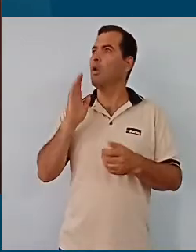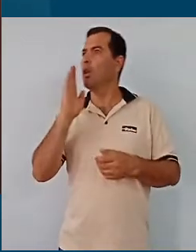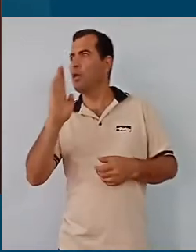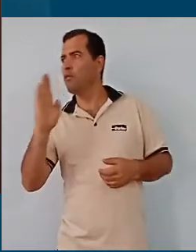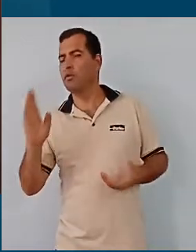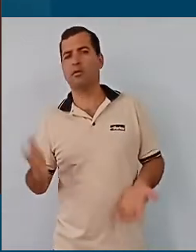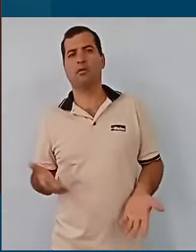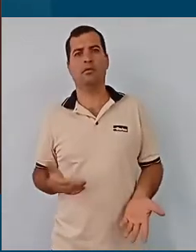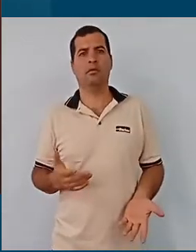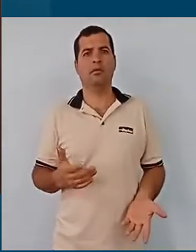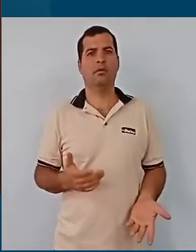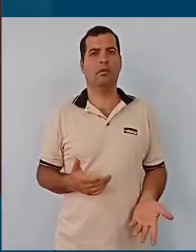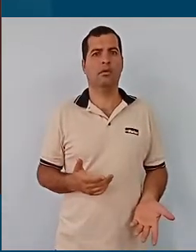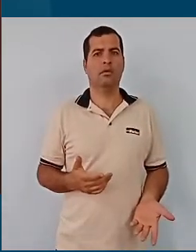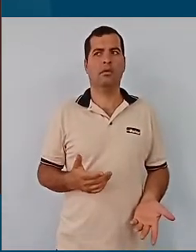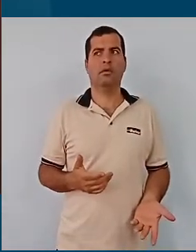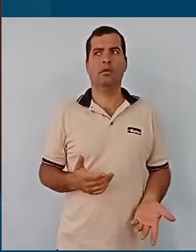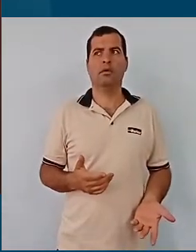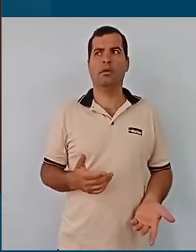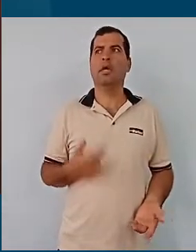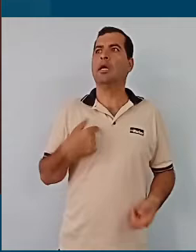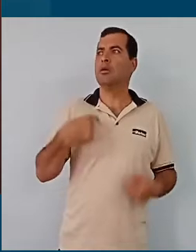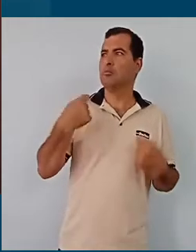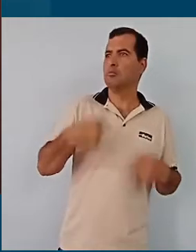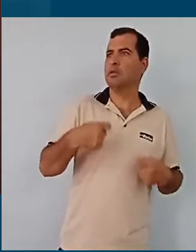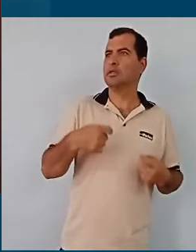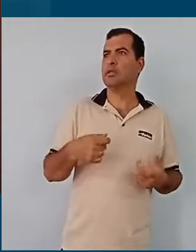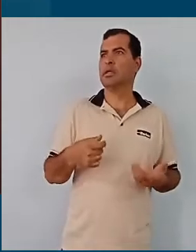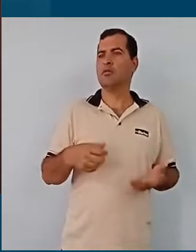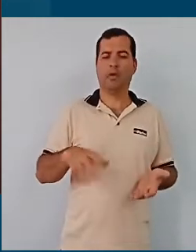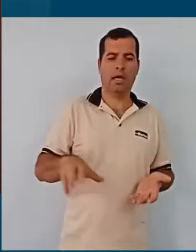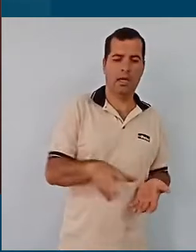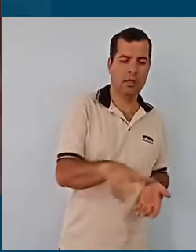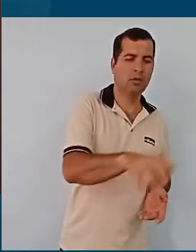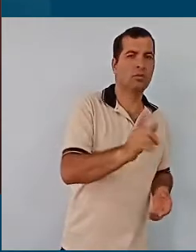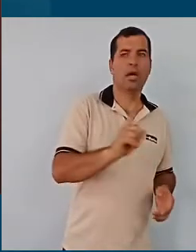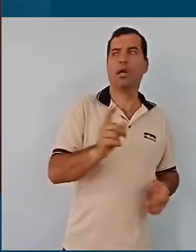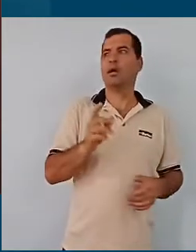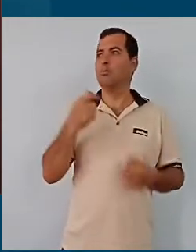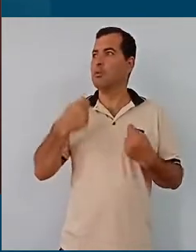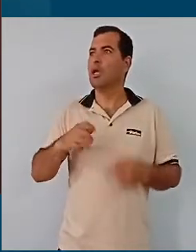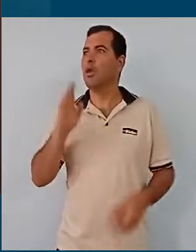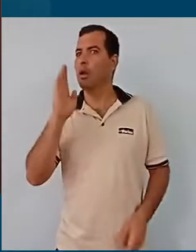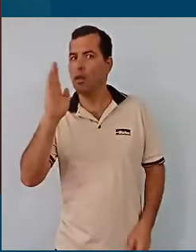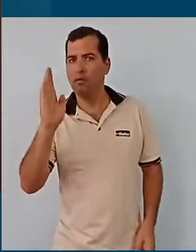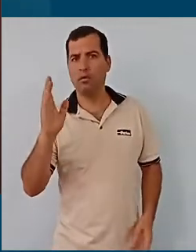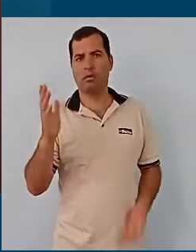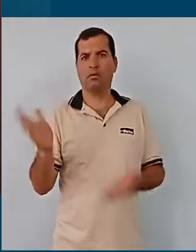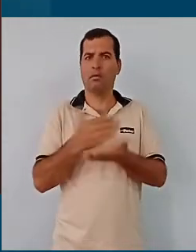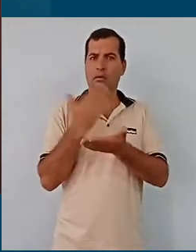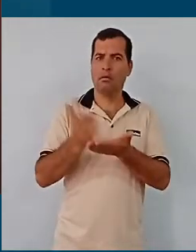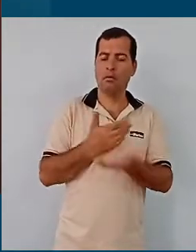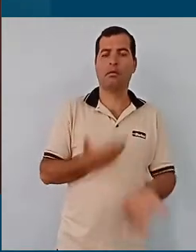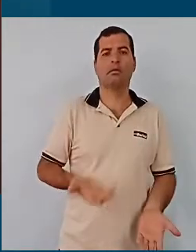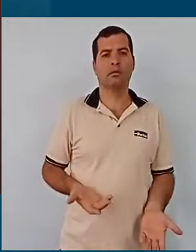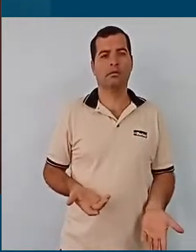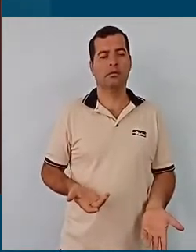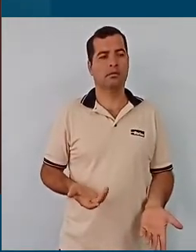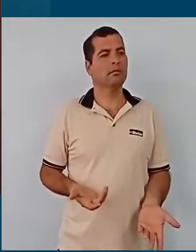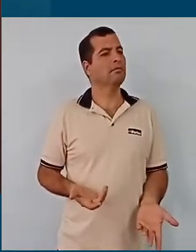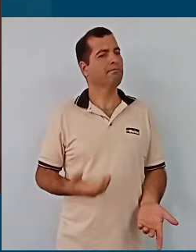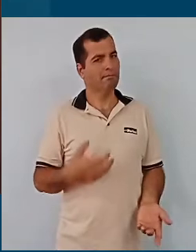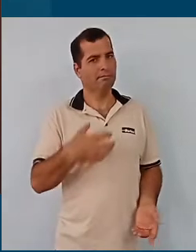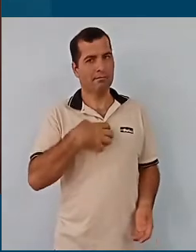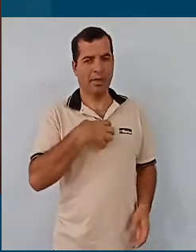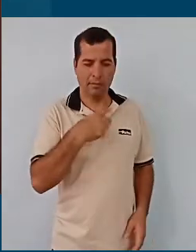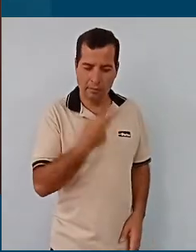Né? Não é assim, eu preciso de um carrinho, precisa comprar um livro. Né? É outra relação que ela vai estabelecendo. Então,